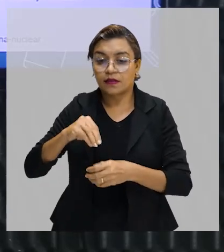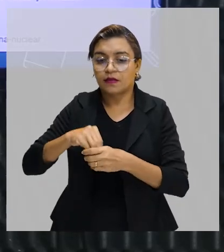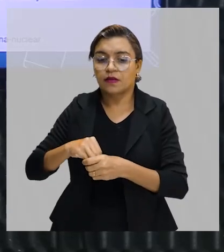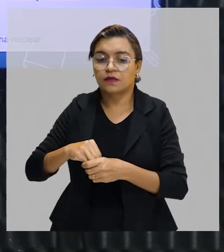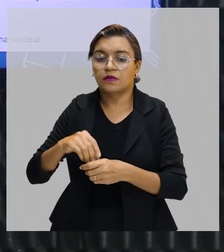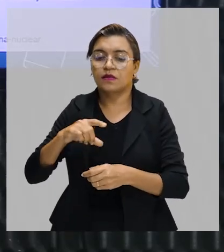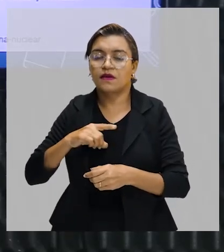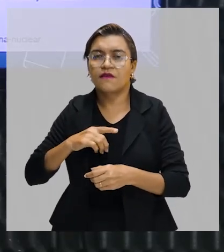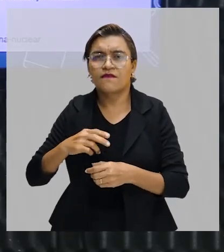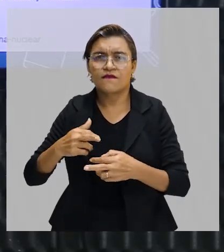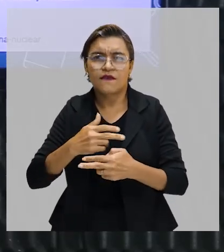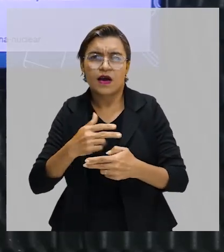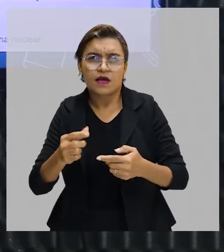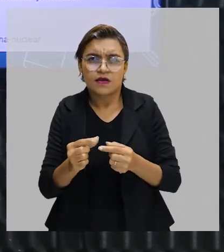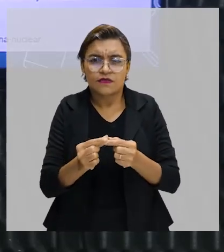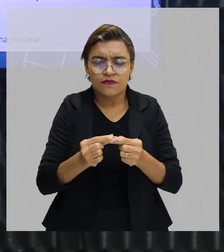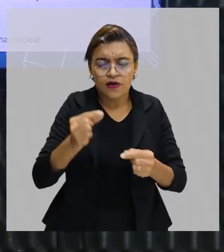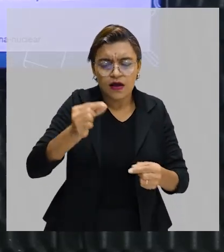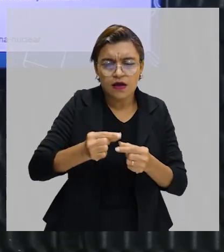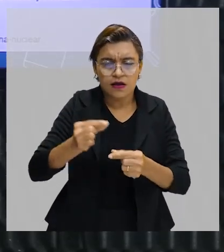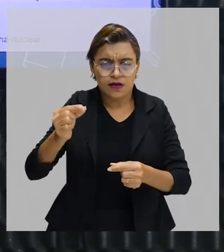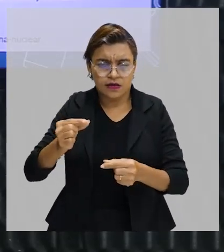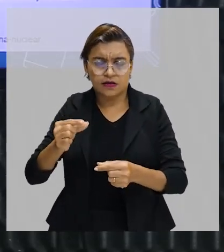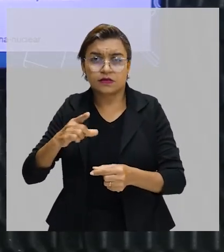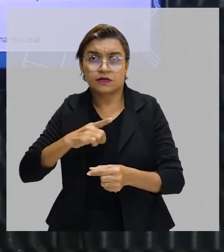Centenas de varetas contendo material radioativo são